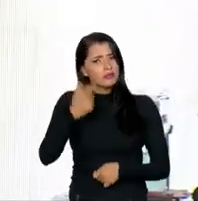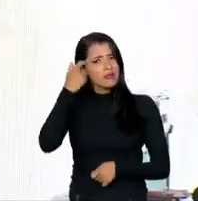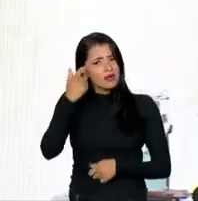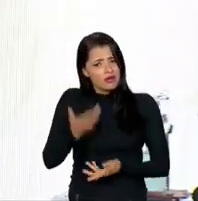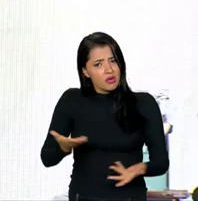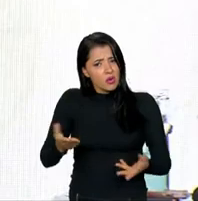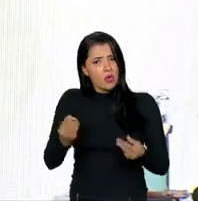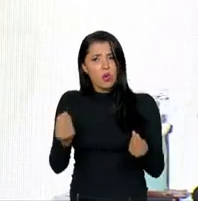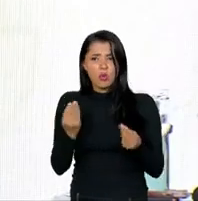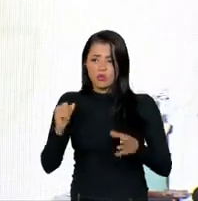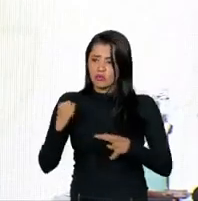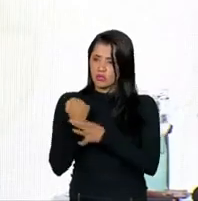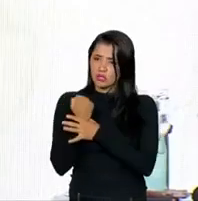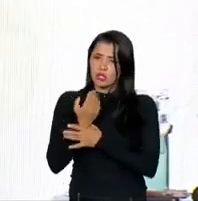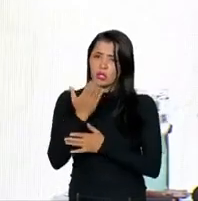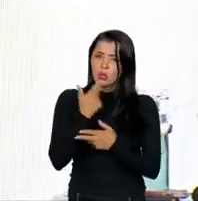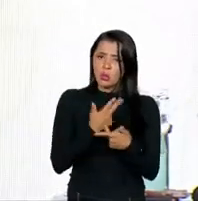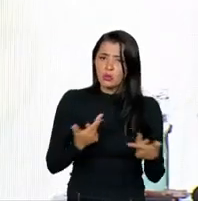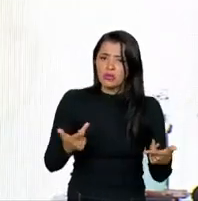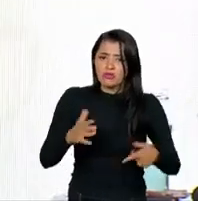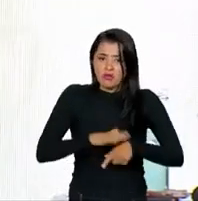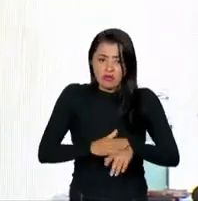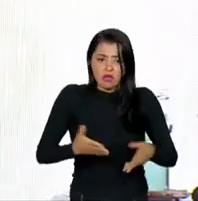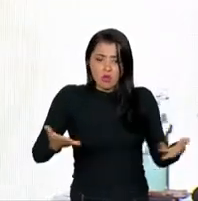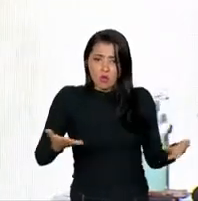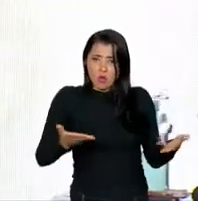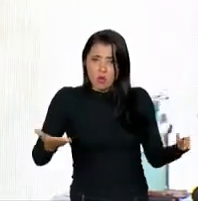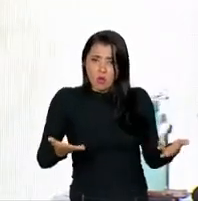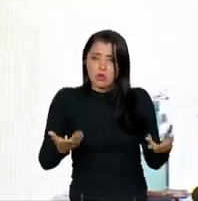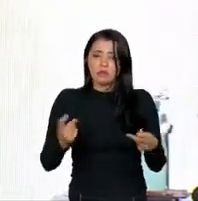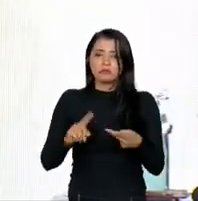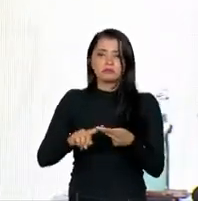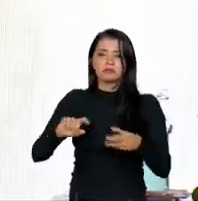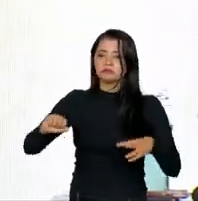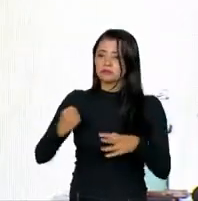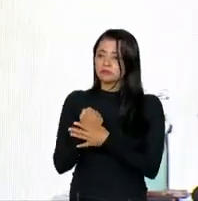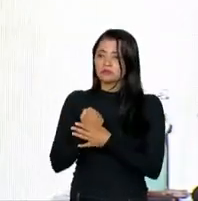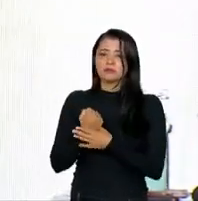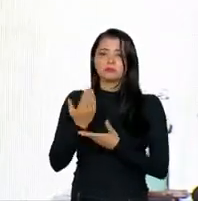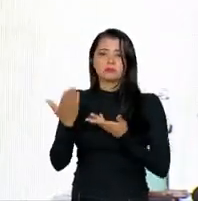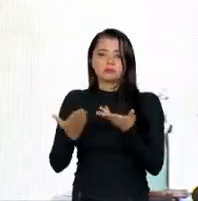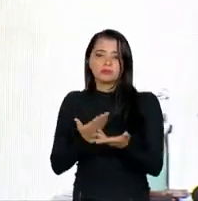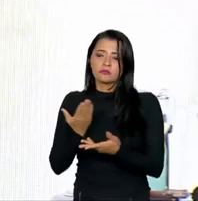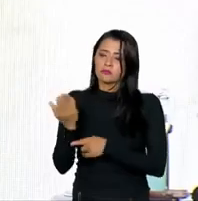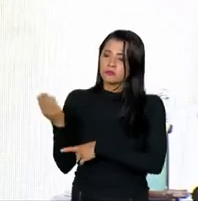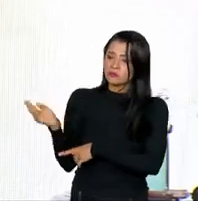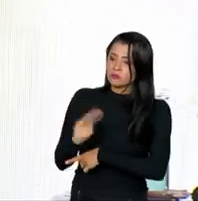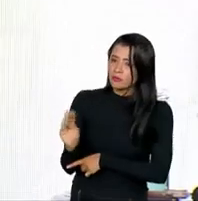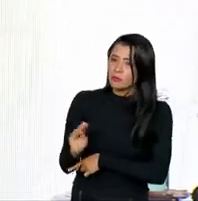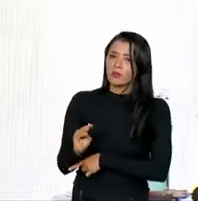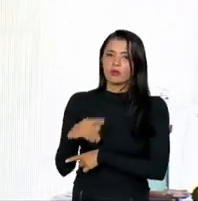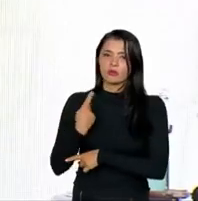gente garante comida na mesa, como a gente garante, né, um tratamento e um cuidado para os nossos professores e